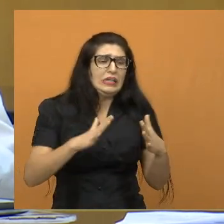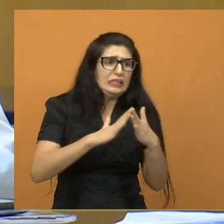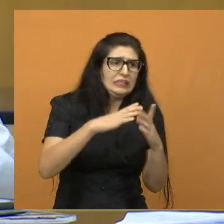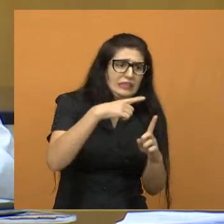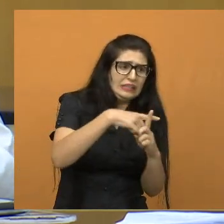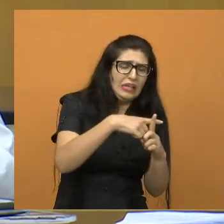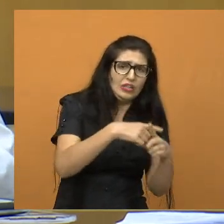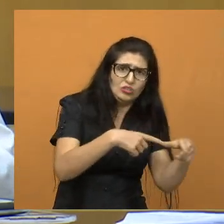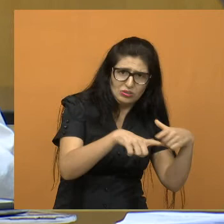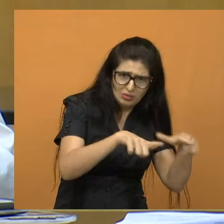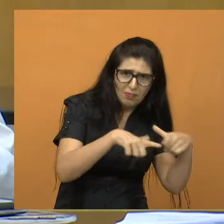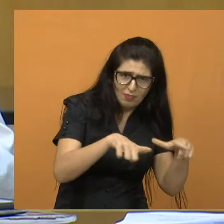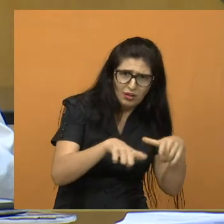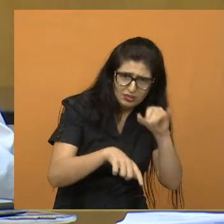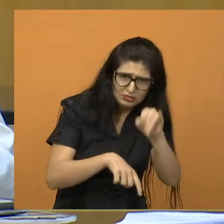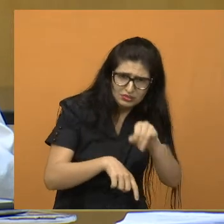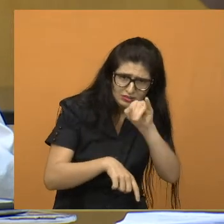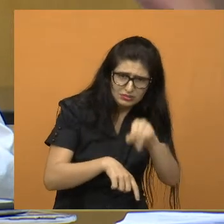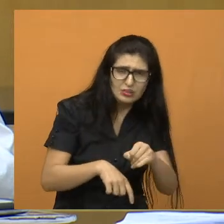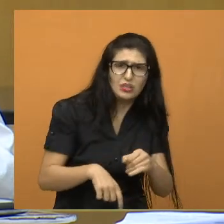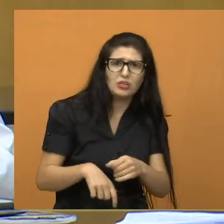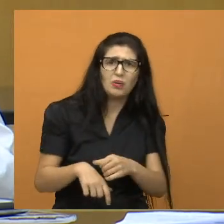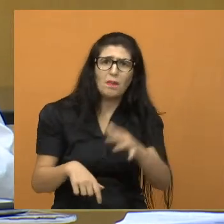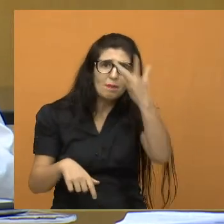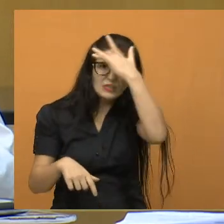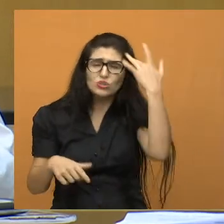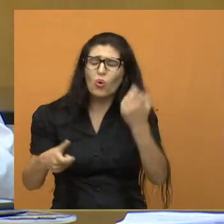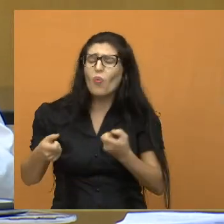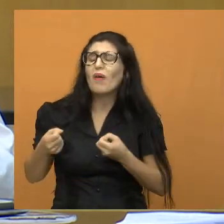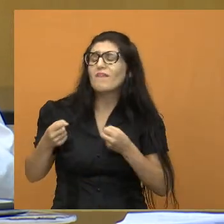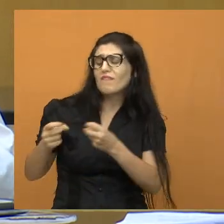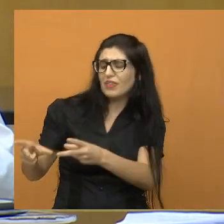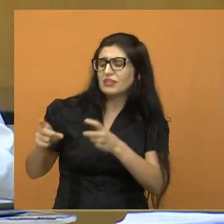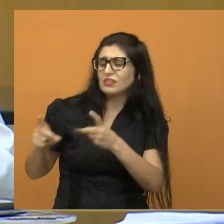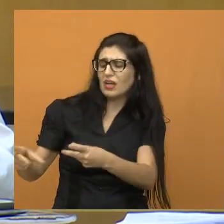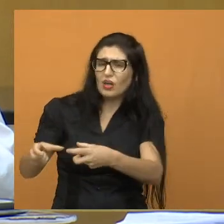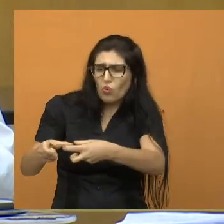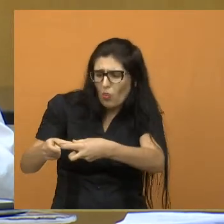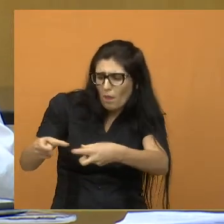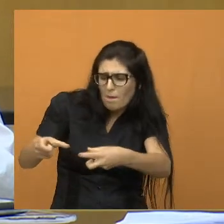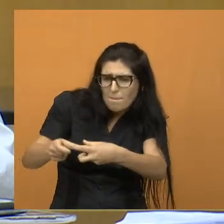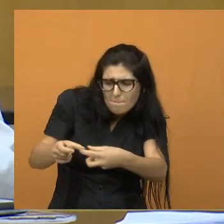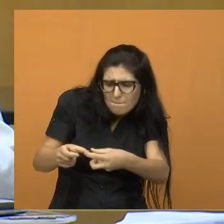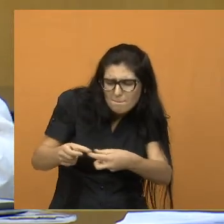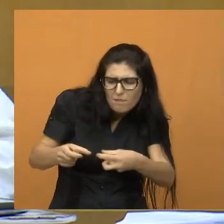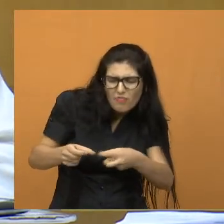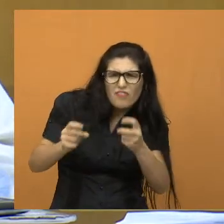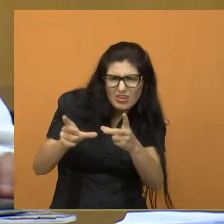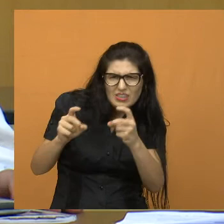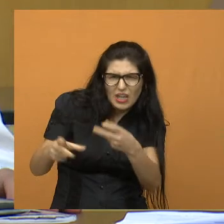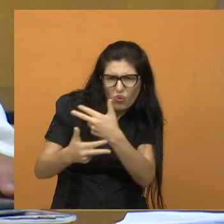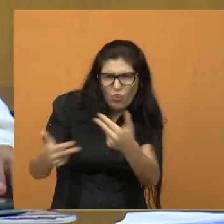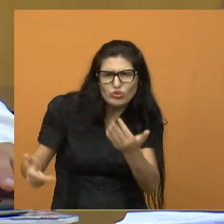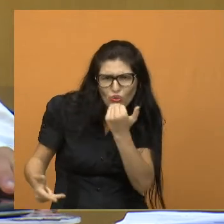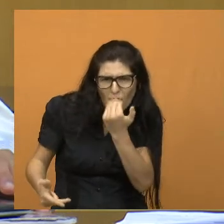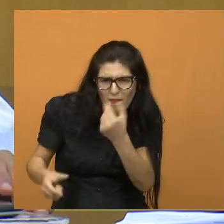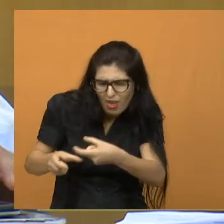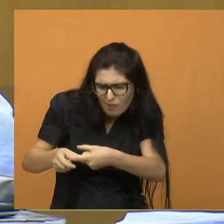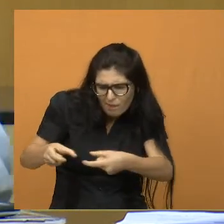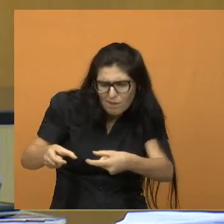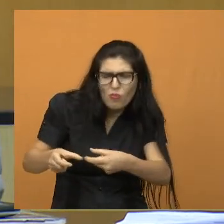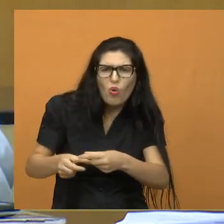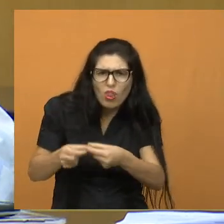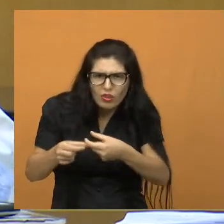pessoal lá fora vendendo bolinho. Eu fiquei pensando, se de fato o pessoal tivesse ficado muito mais gente